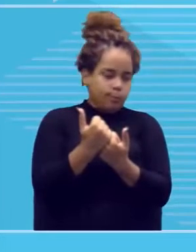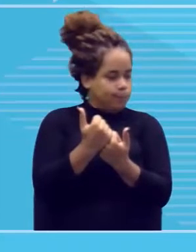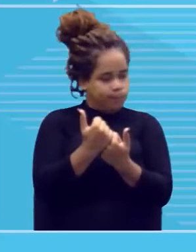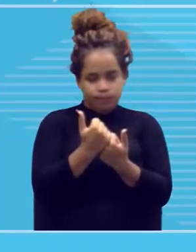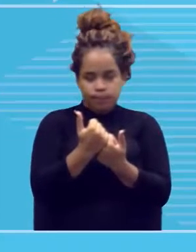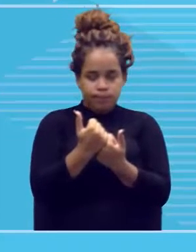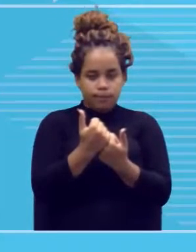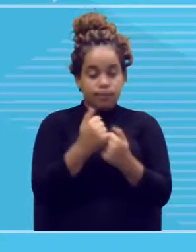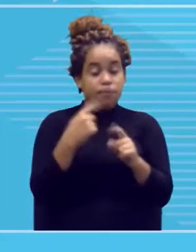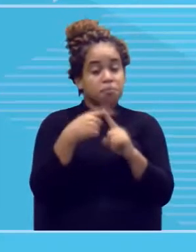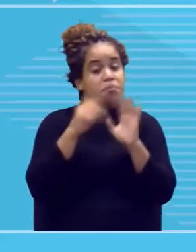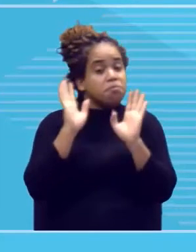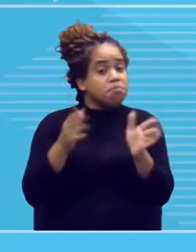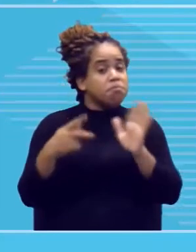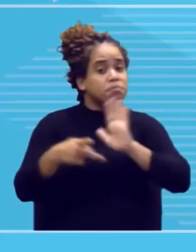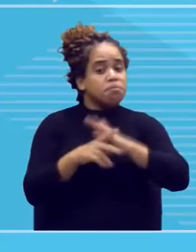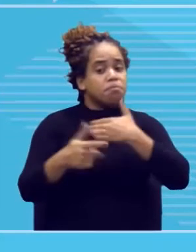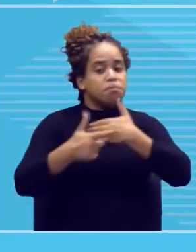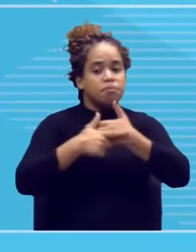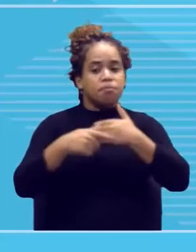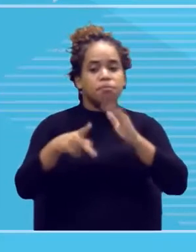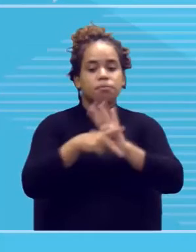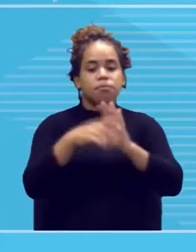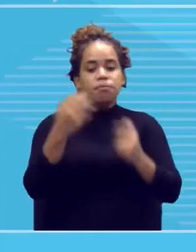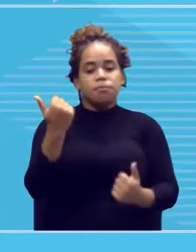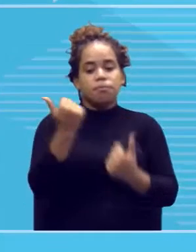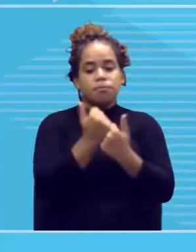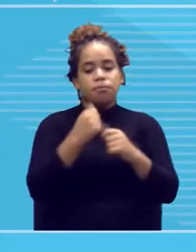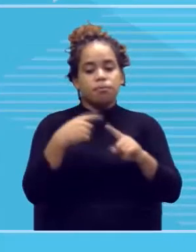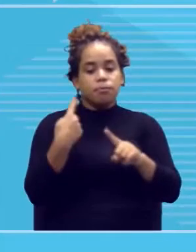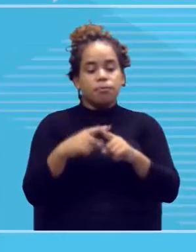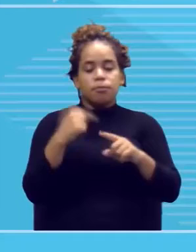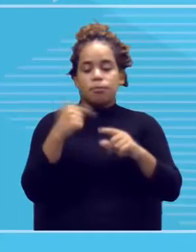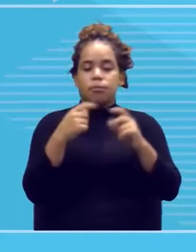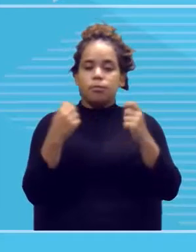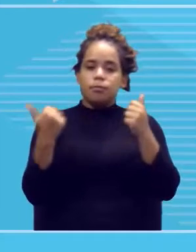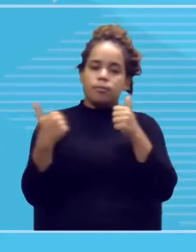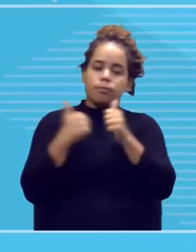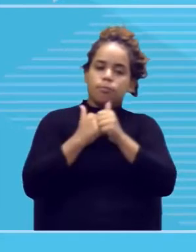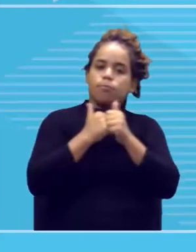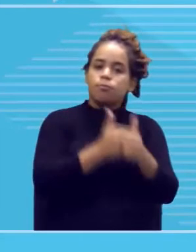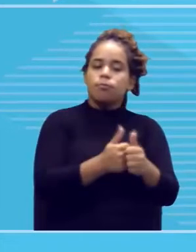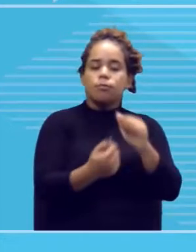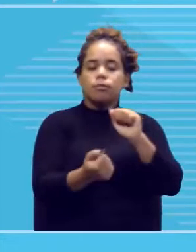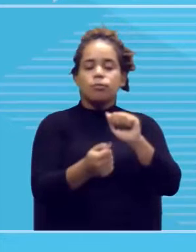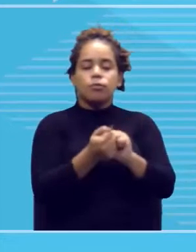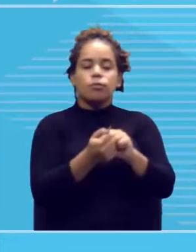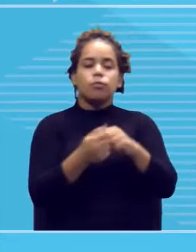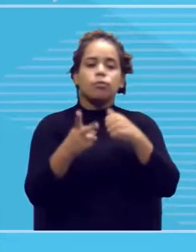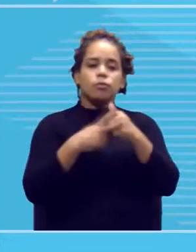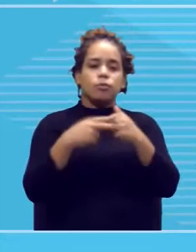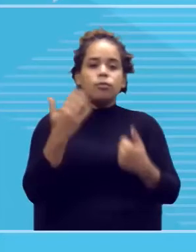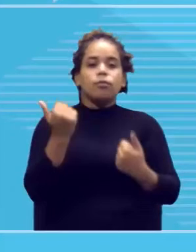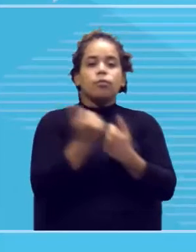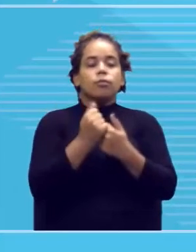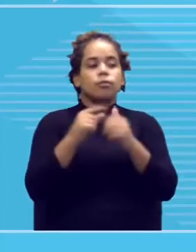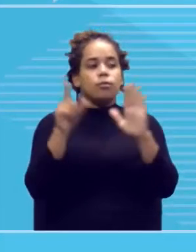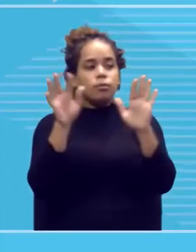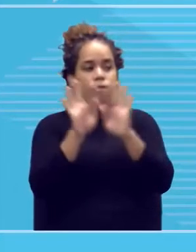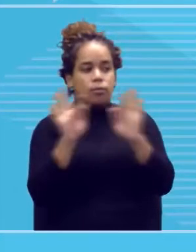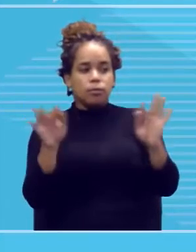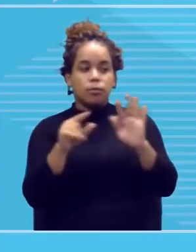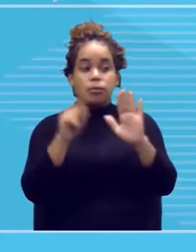já São José do auxiliar os Morais não precisa ser acompanhados de verbos auxiliares em frases negativas interrogativas